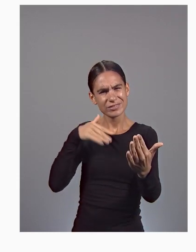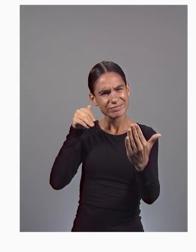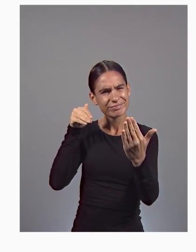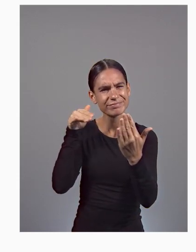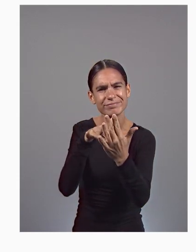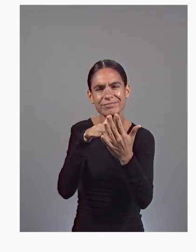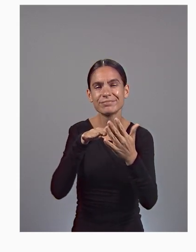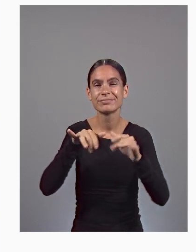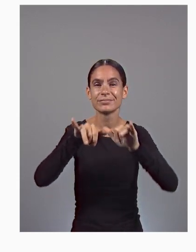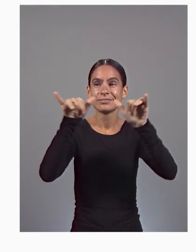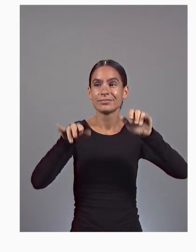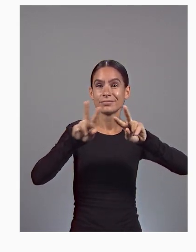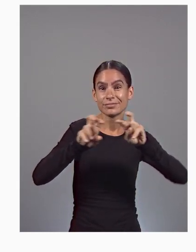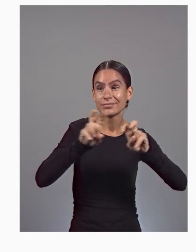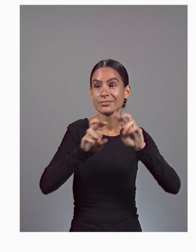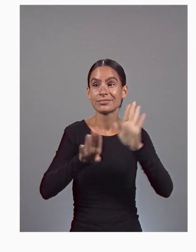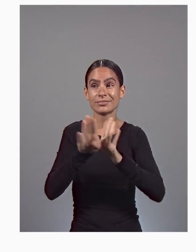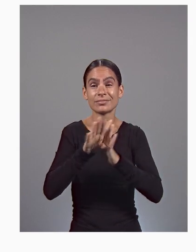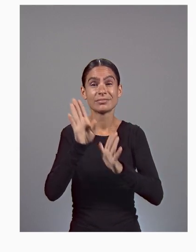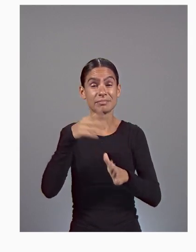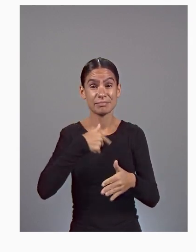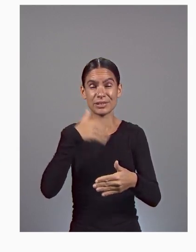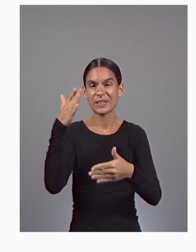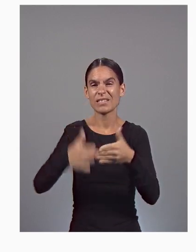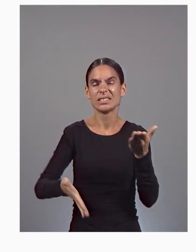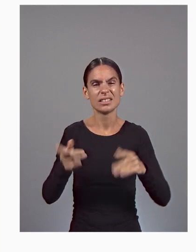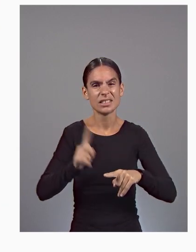de sistemas, só que eu não consegui terminar.